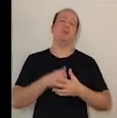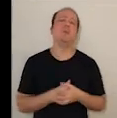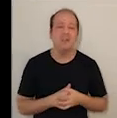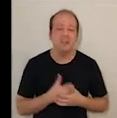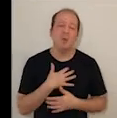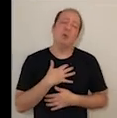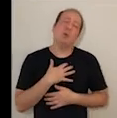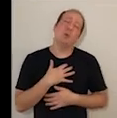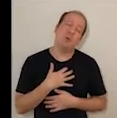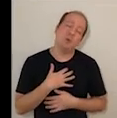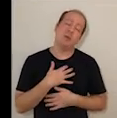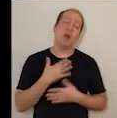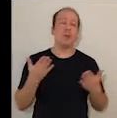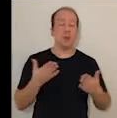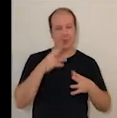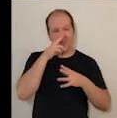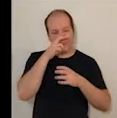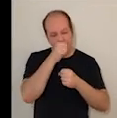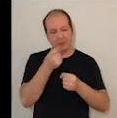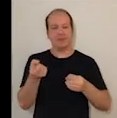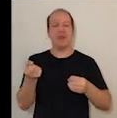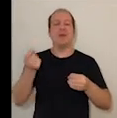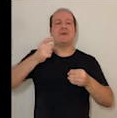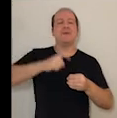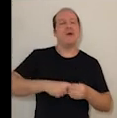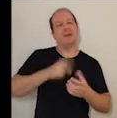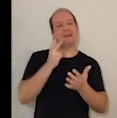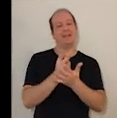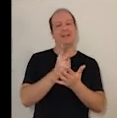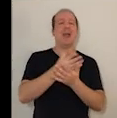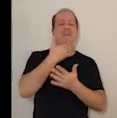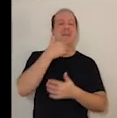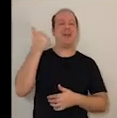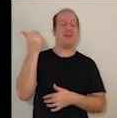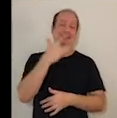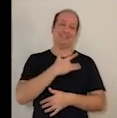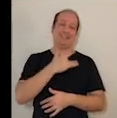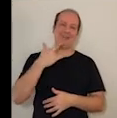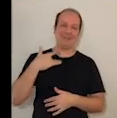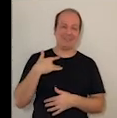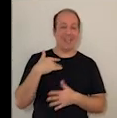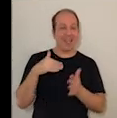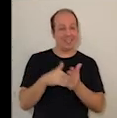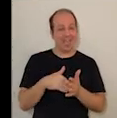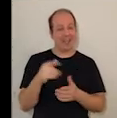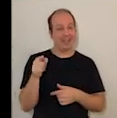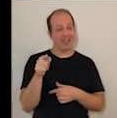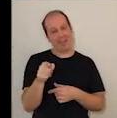recuperar suas rosadas bochechas. Ficará cada vez melhor de saúde, até que eles, cansados de